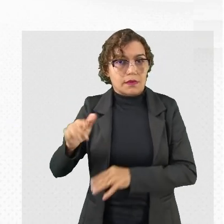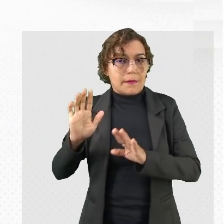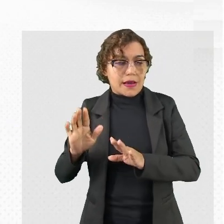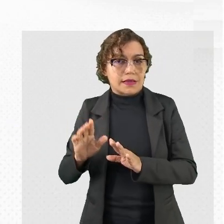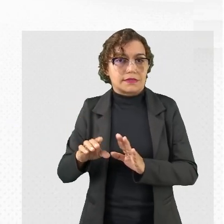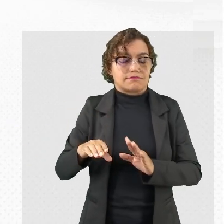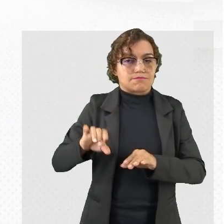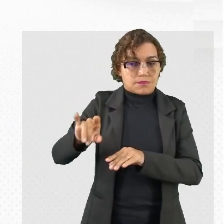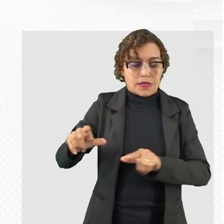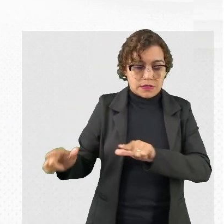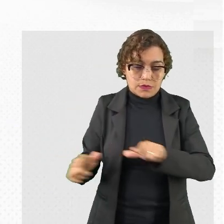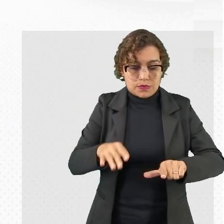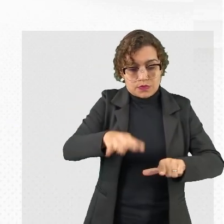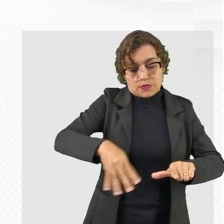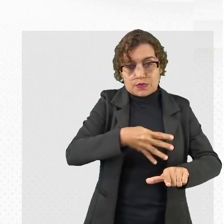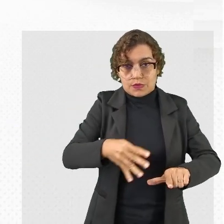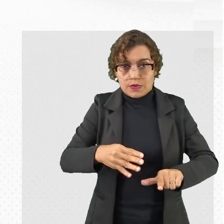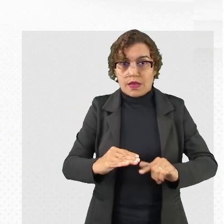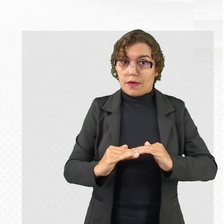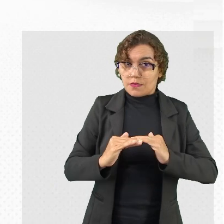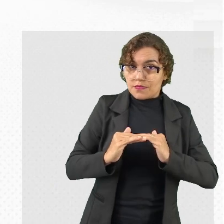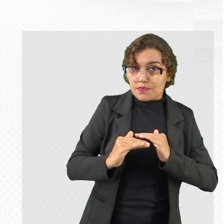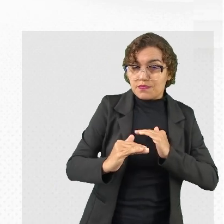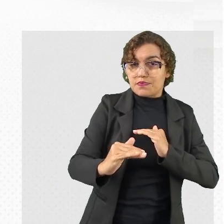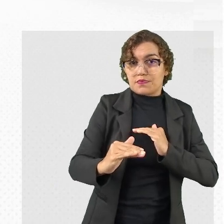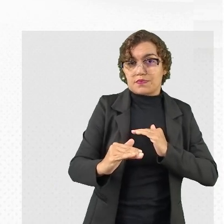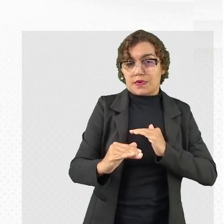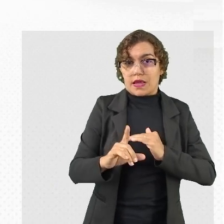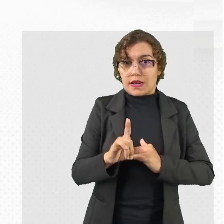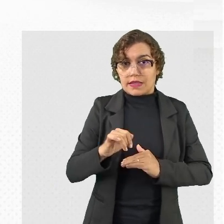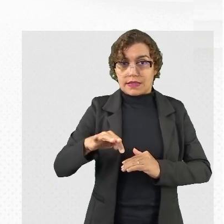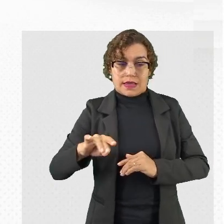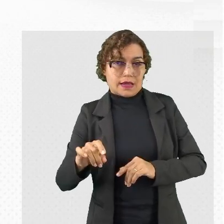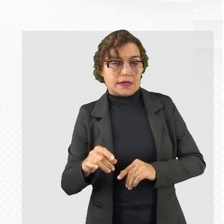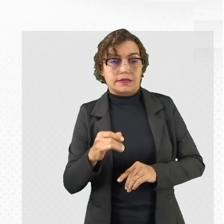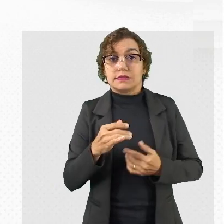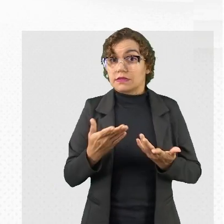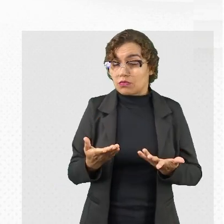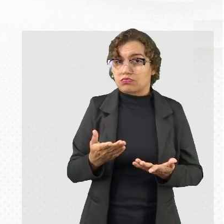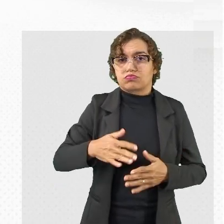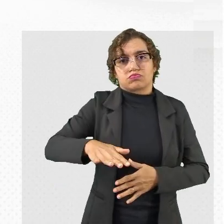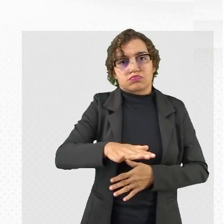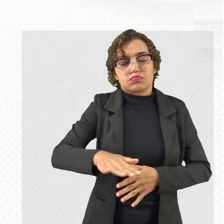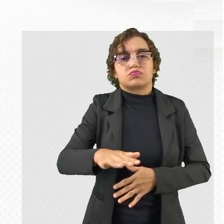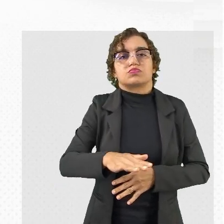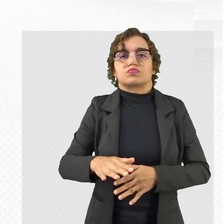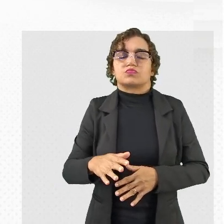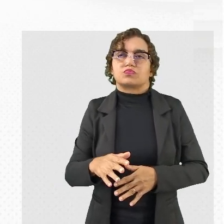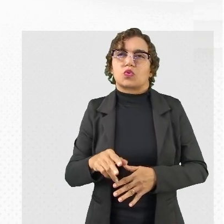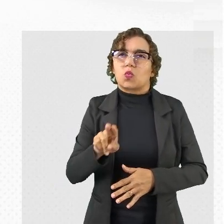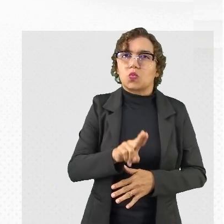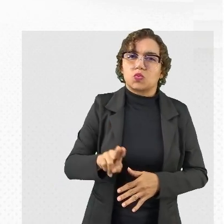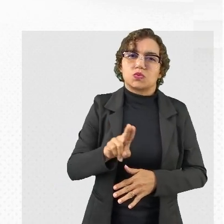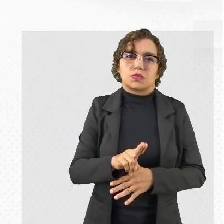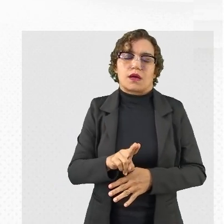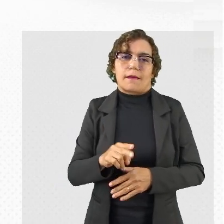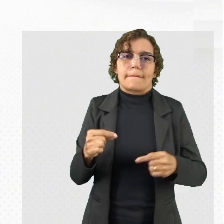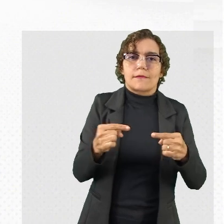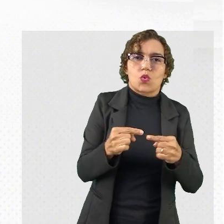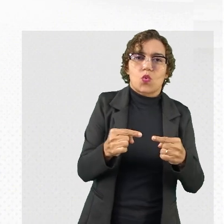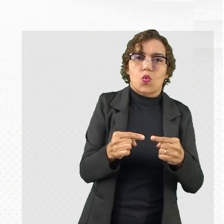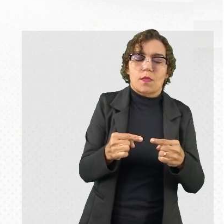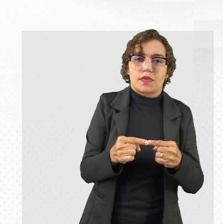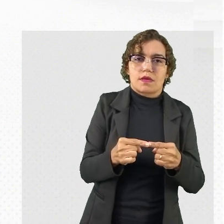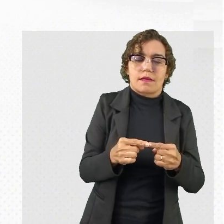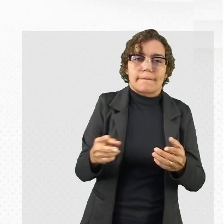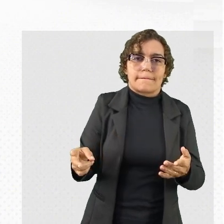para você ajustar as unidades, quando você for usar a área para relacionar a escala, para relacionar a